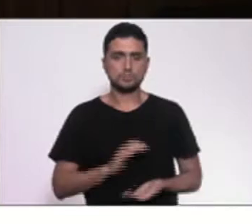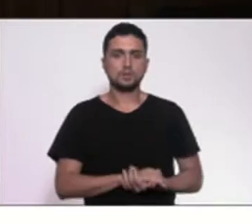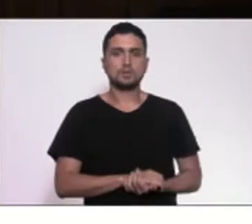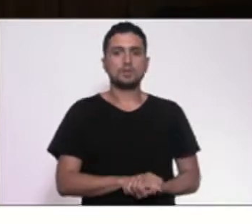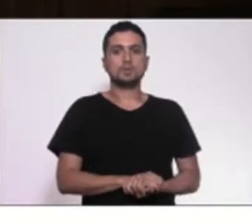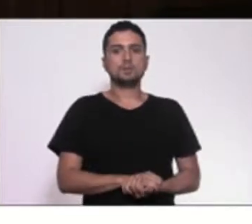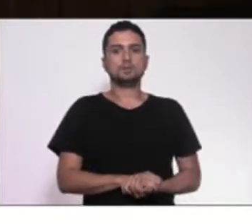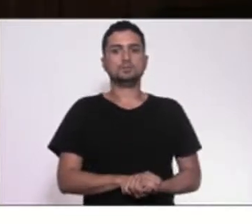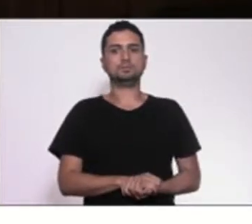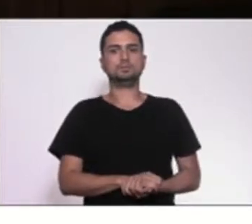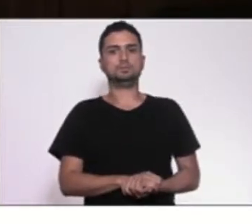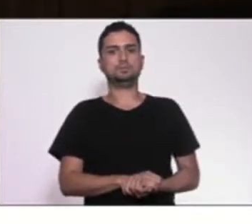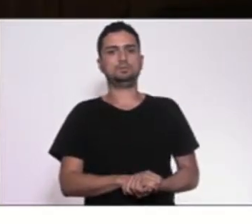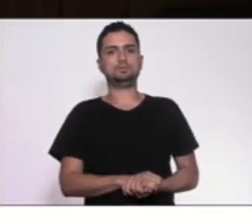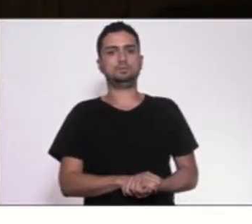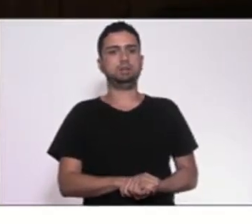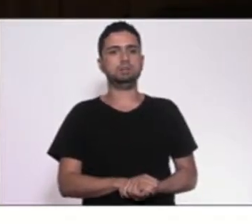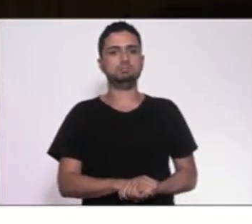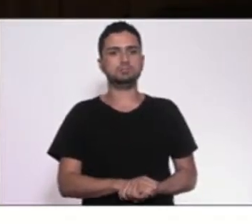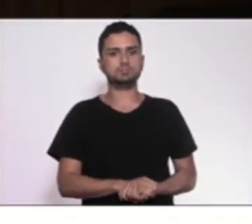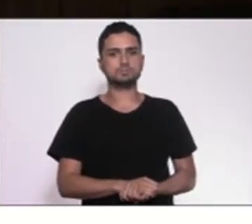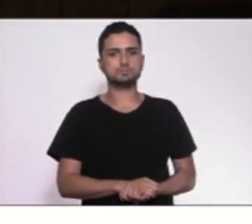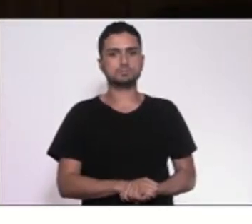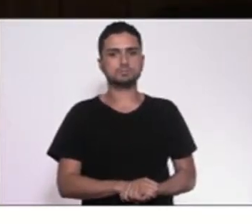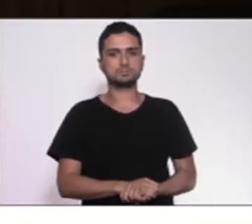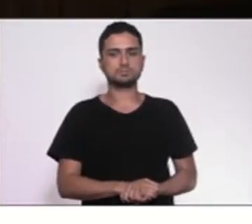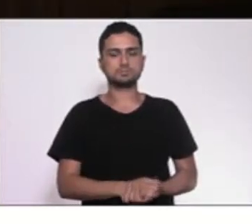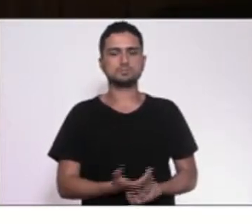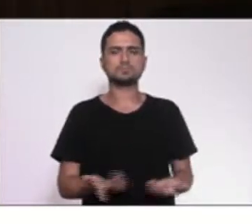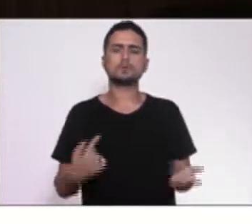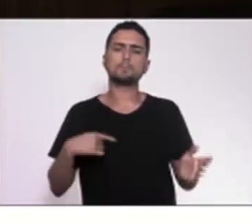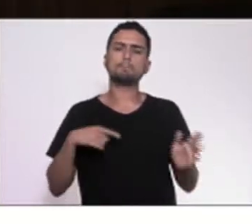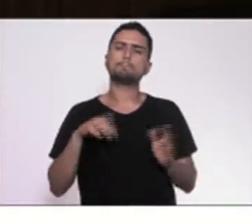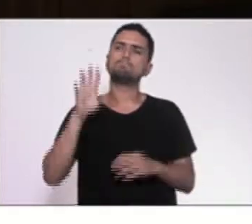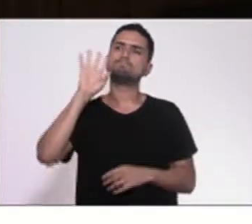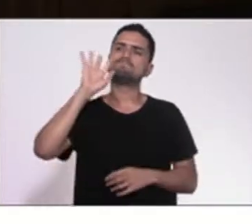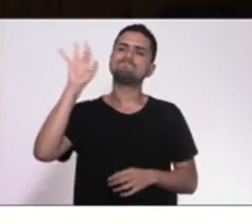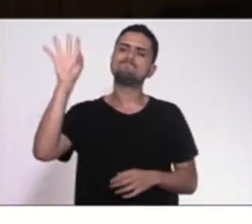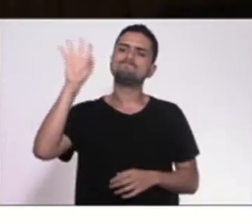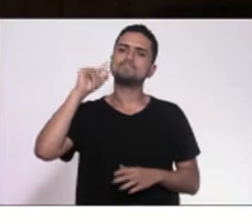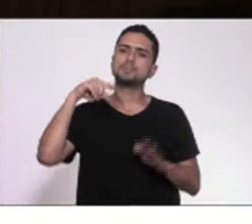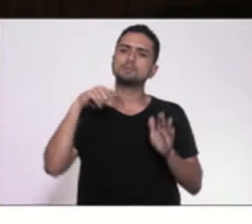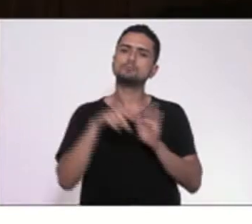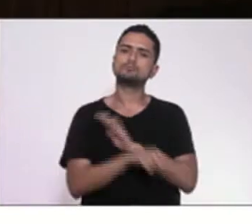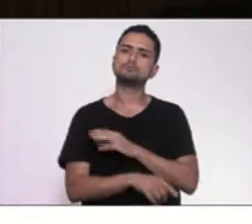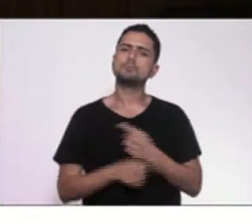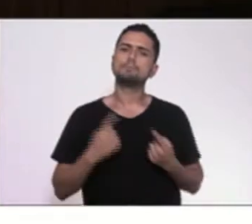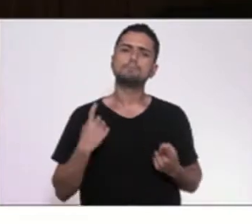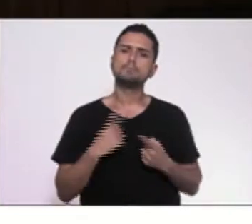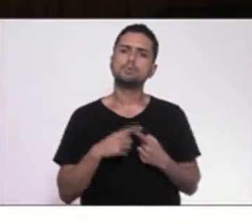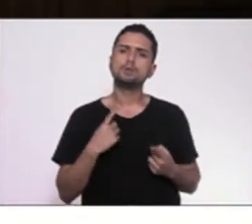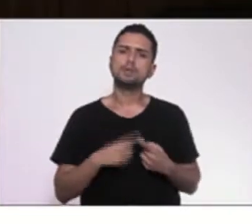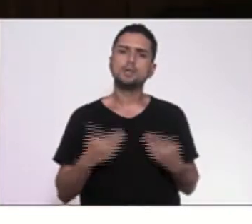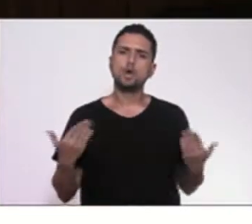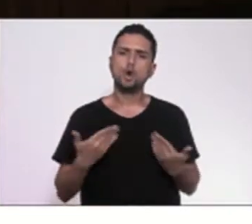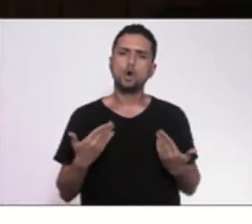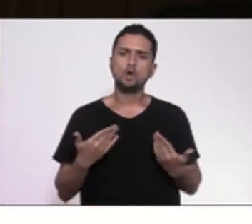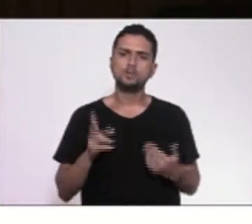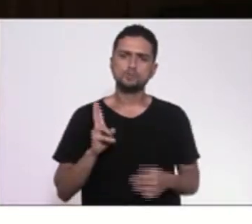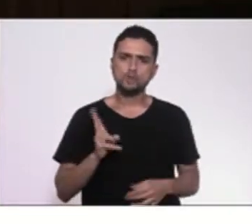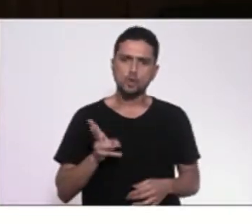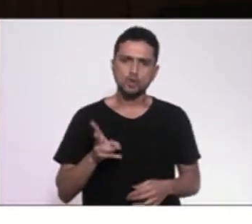E aí eu me pergunto, por que hoje ainda existe